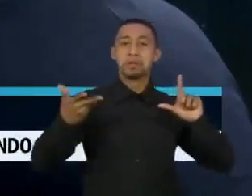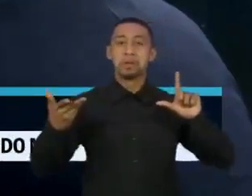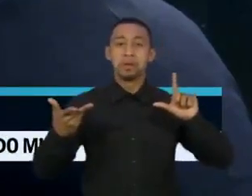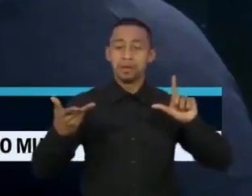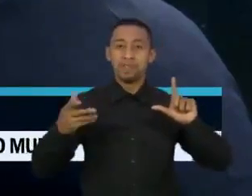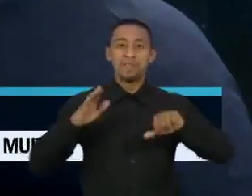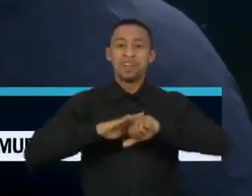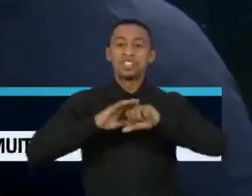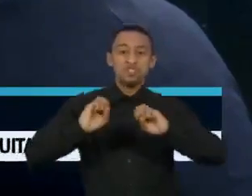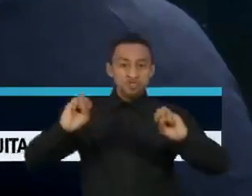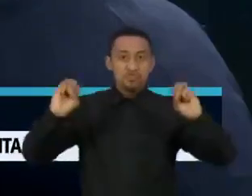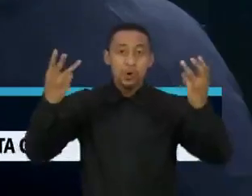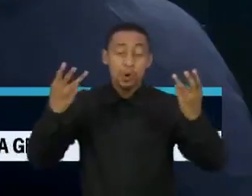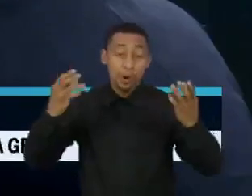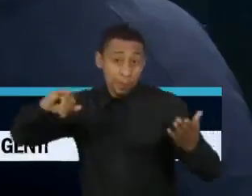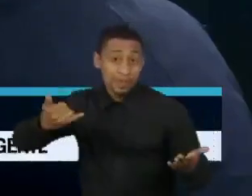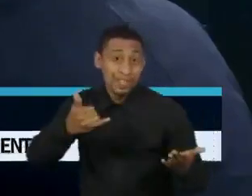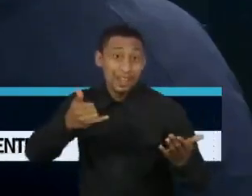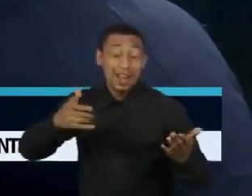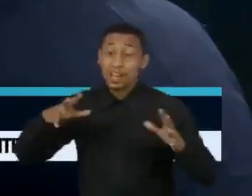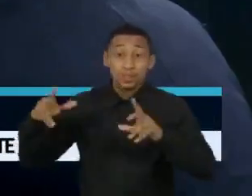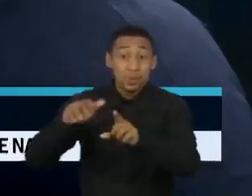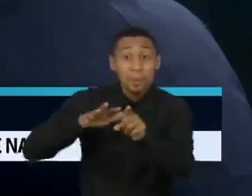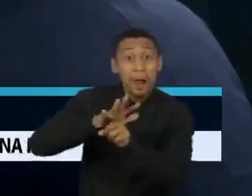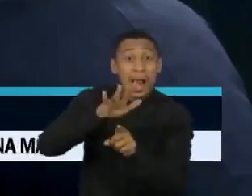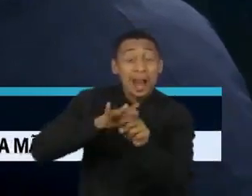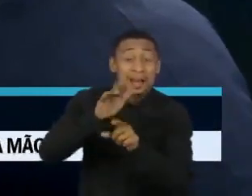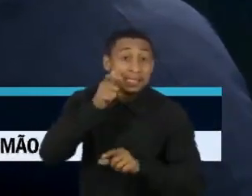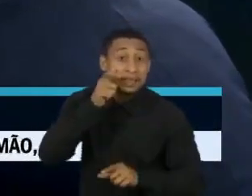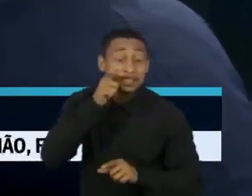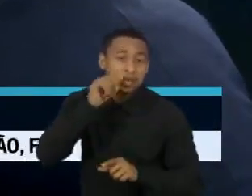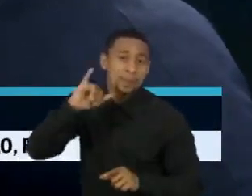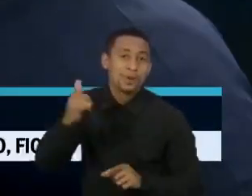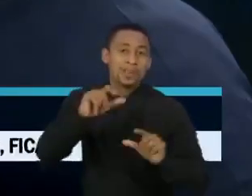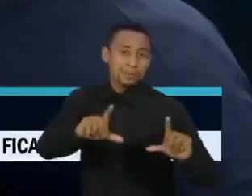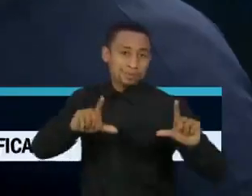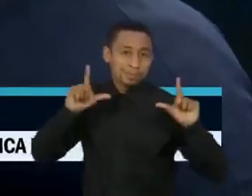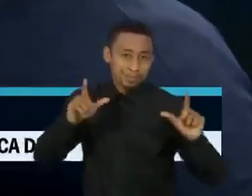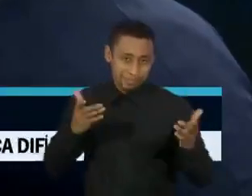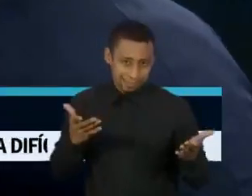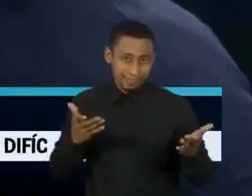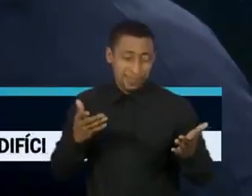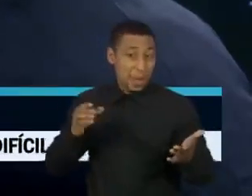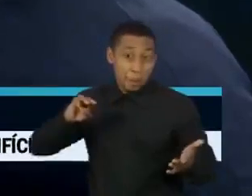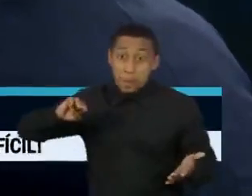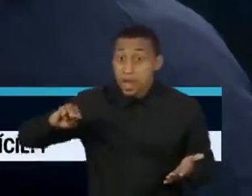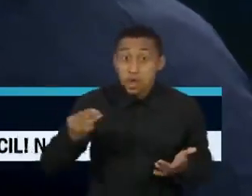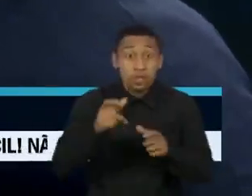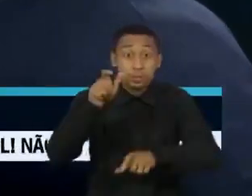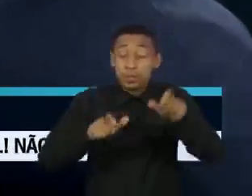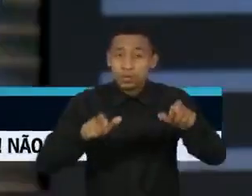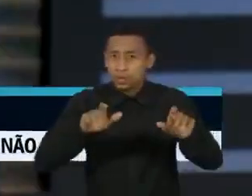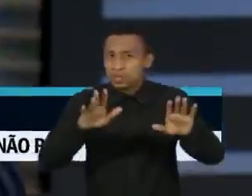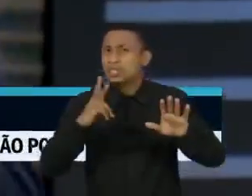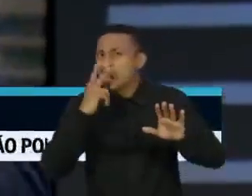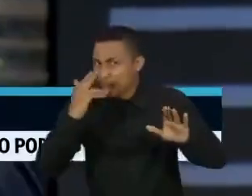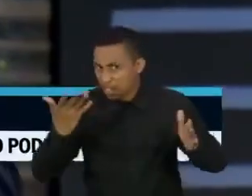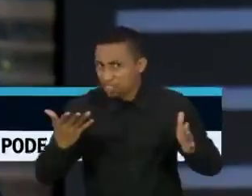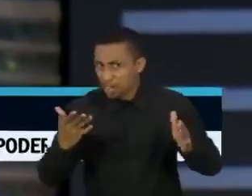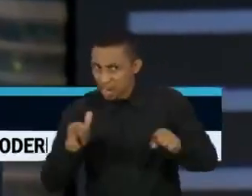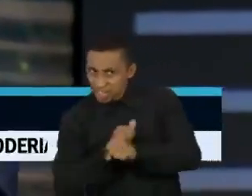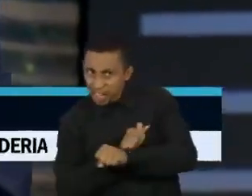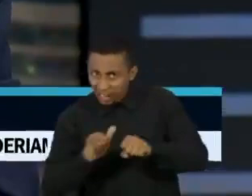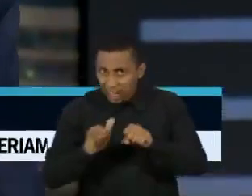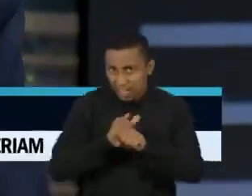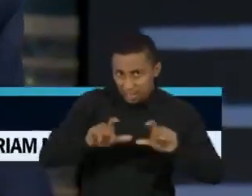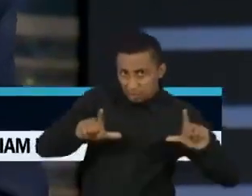aproveitar o holofote que a ser feito em gerada na milhões de pessoas estão acompanhando diariamente o circo está armado não eu